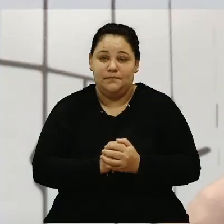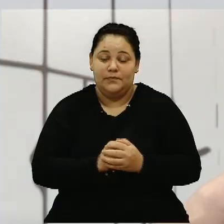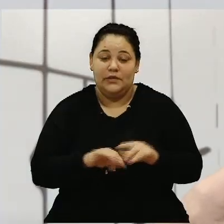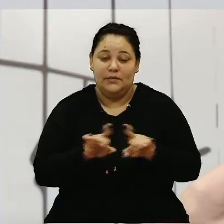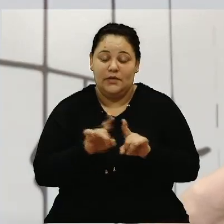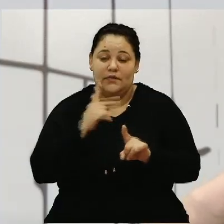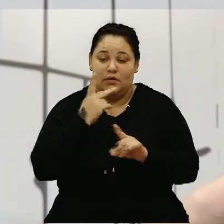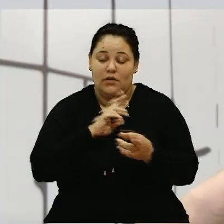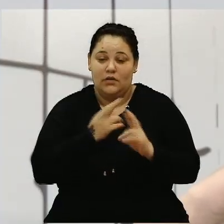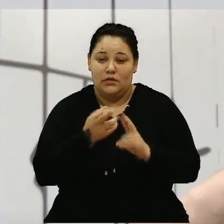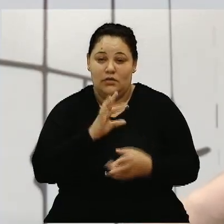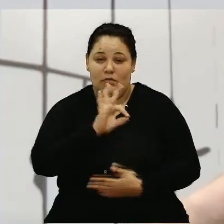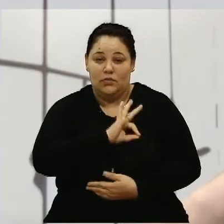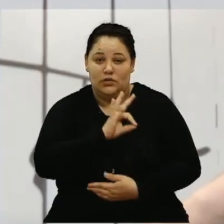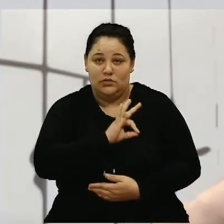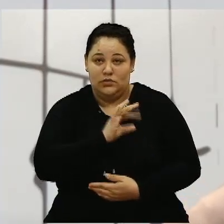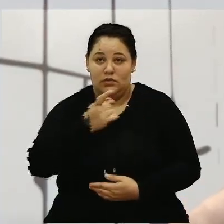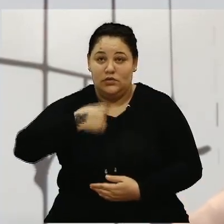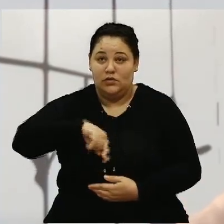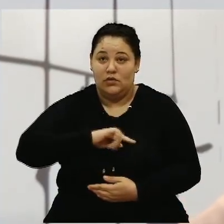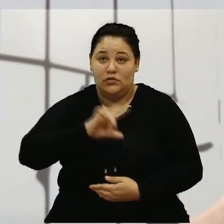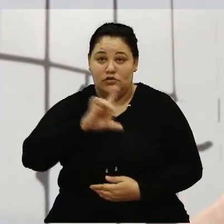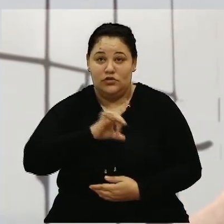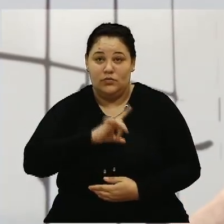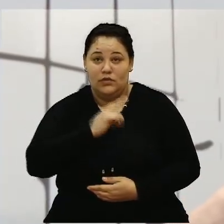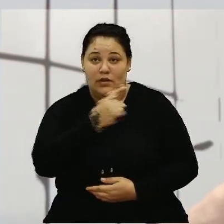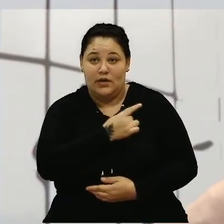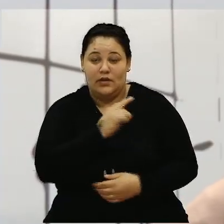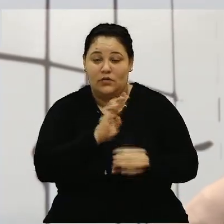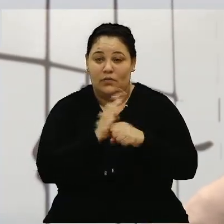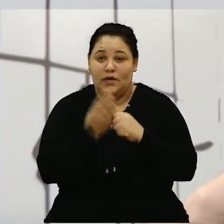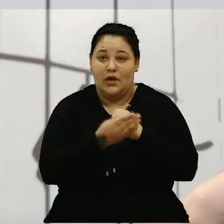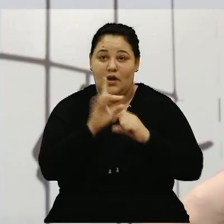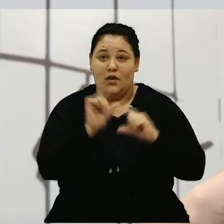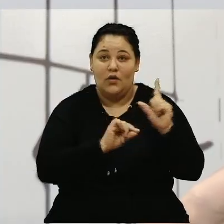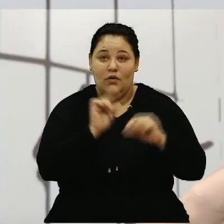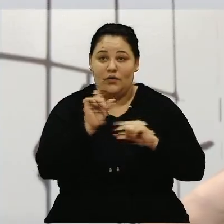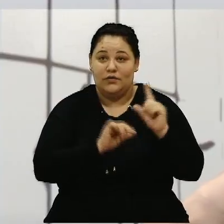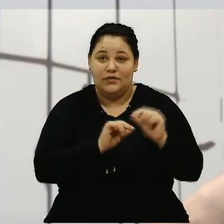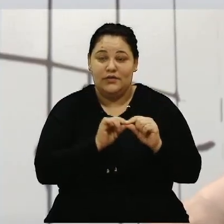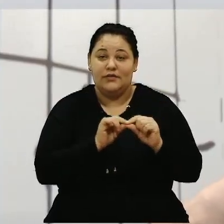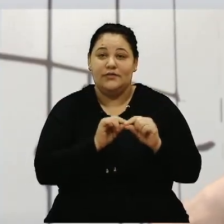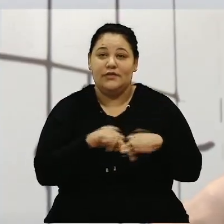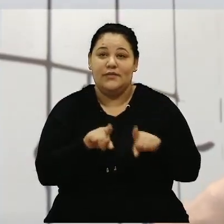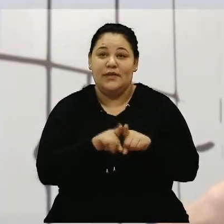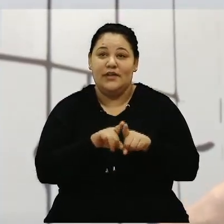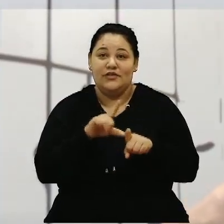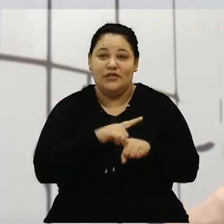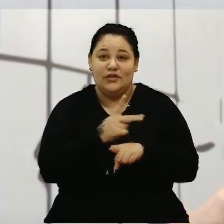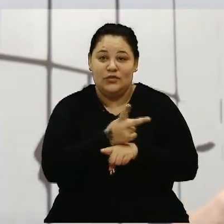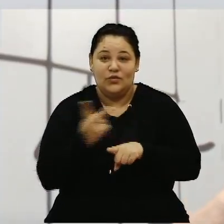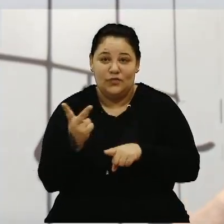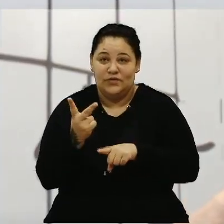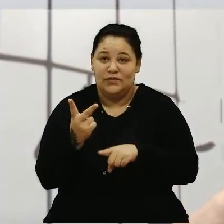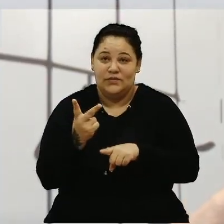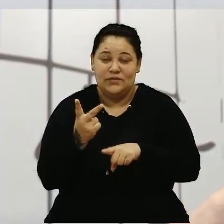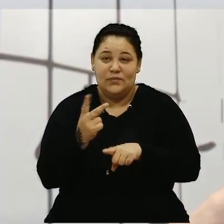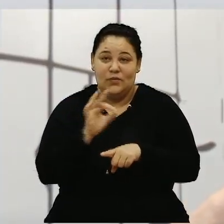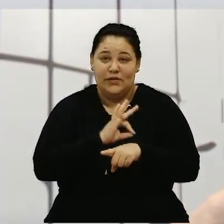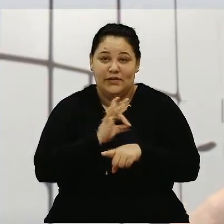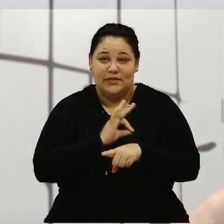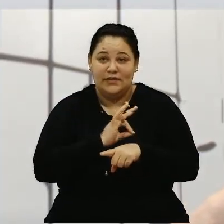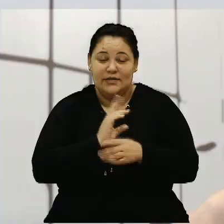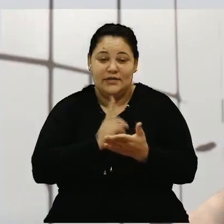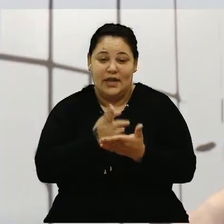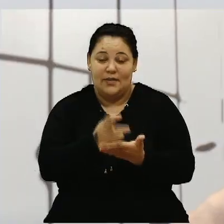polícia, né? E nós tínhamos lá, eu referia lá no bairro Cruzeiro, por exemplo, nós tínhamos Pedro e Paulo, né, a dupla de brigadianos que passavam lá. Nós